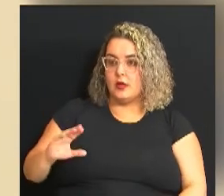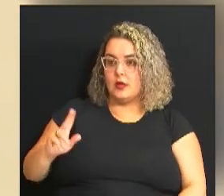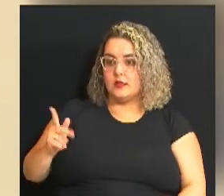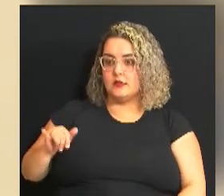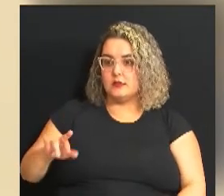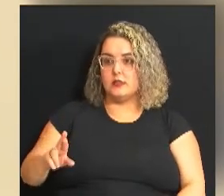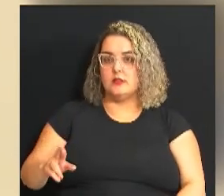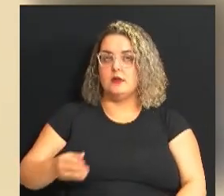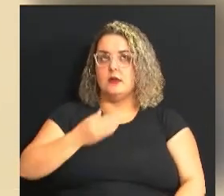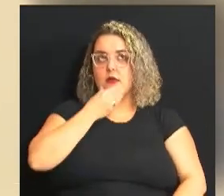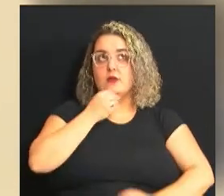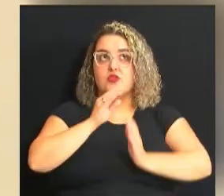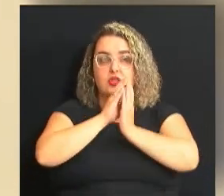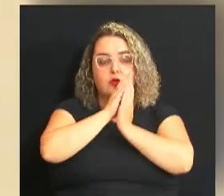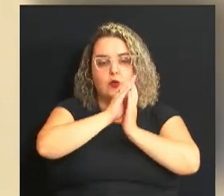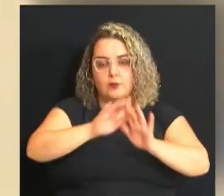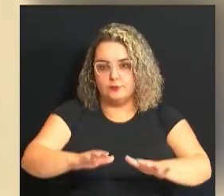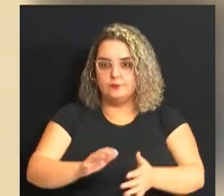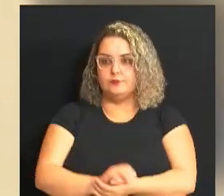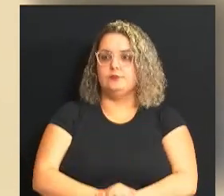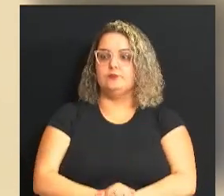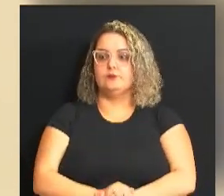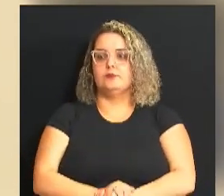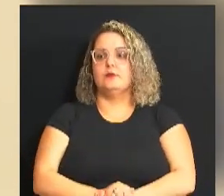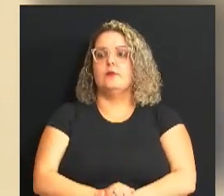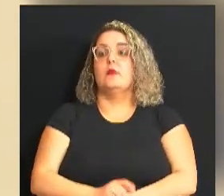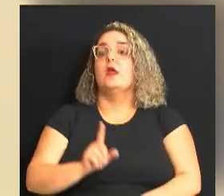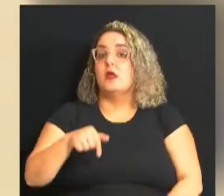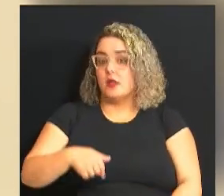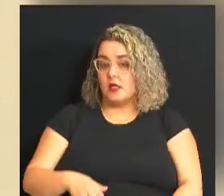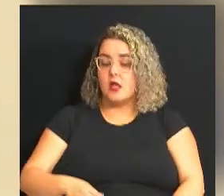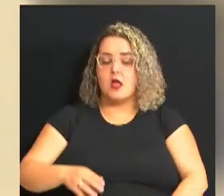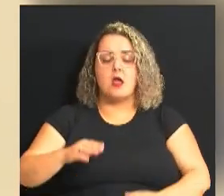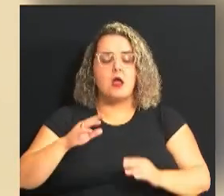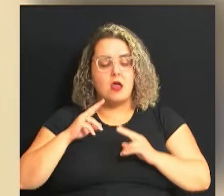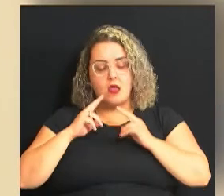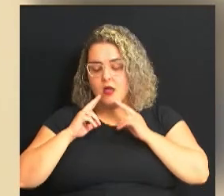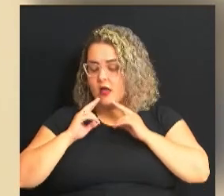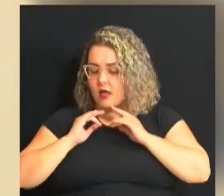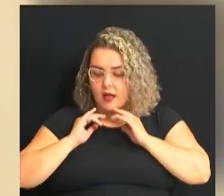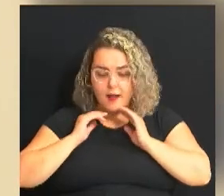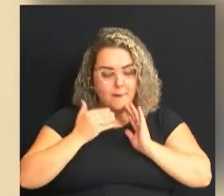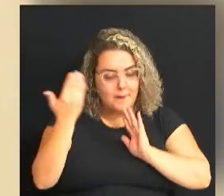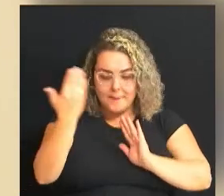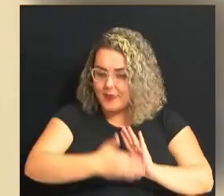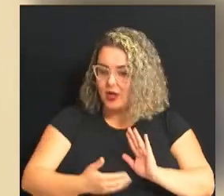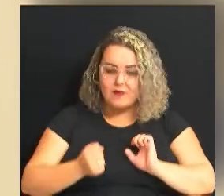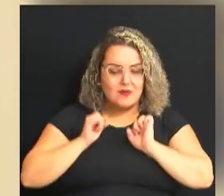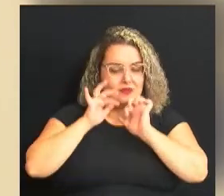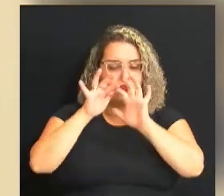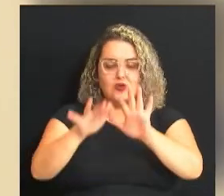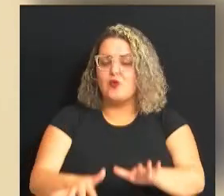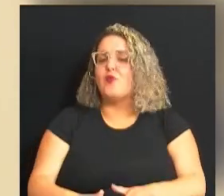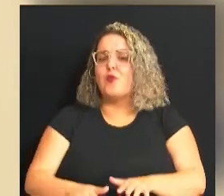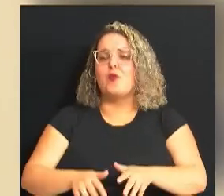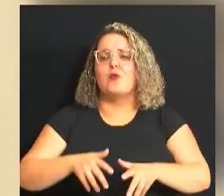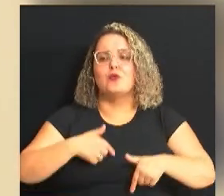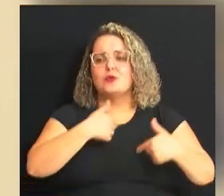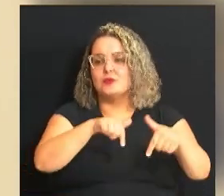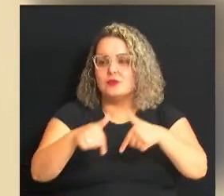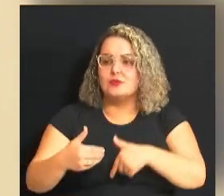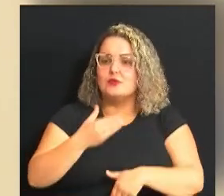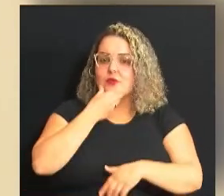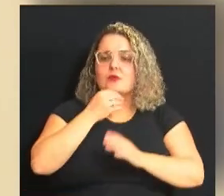Pai Moacir, que é uma testemunha de toda a bênção e todo o trabalho que o pai